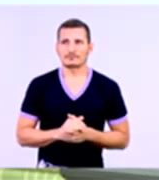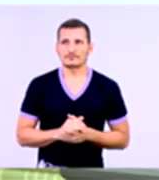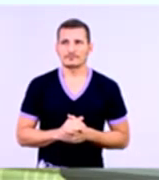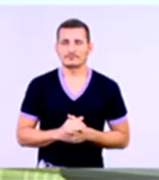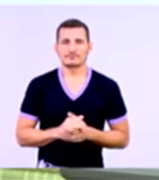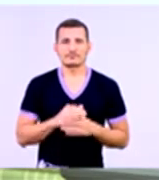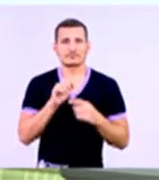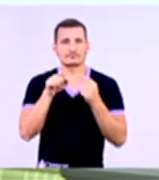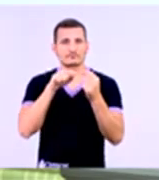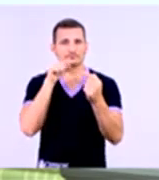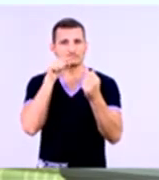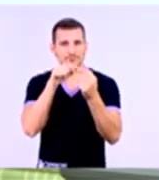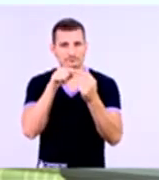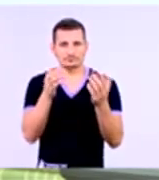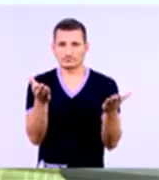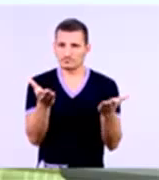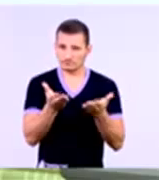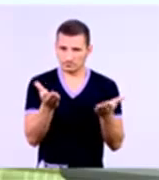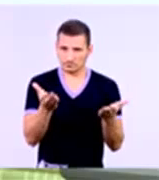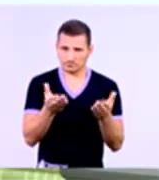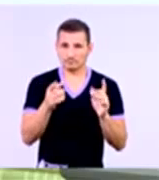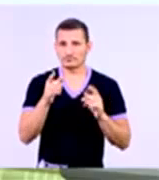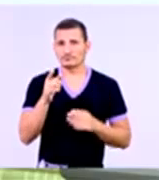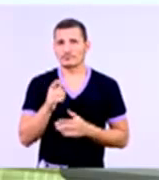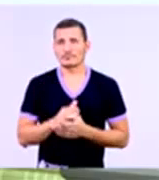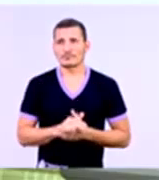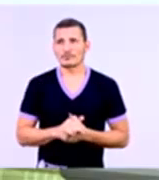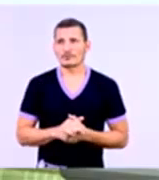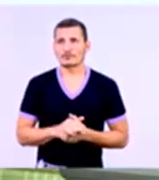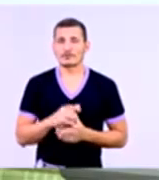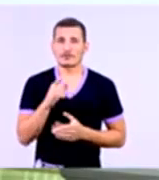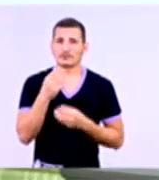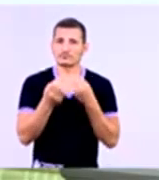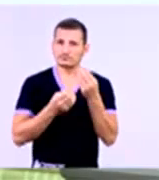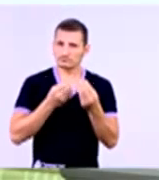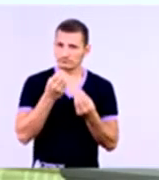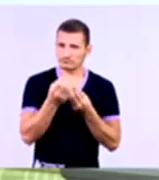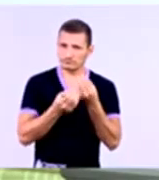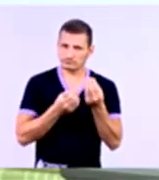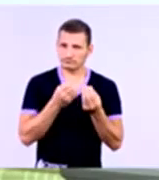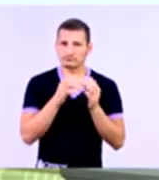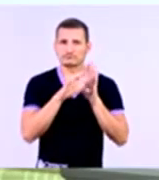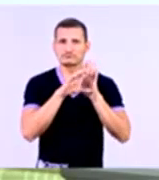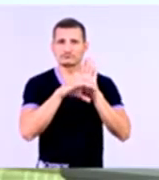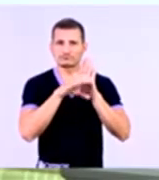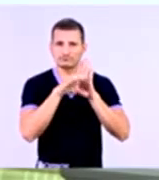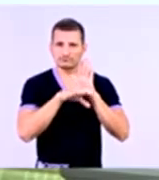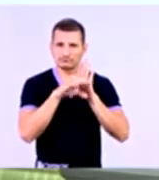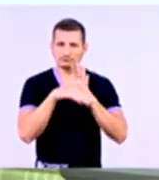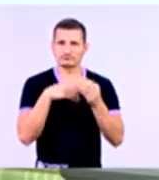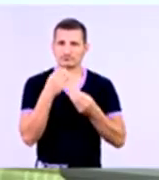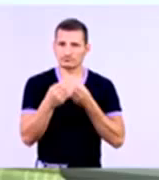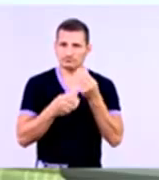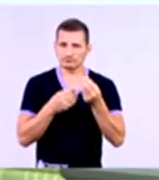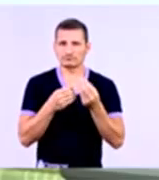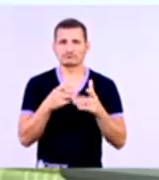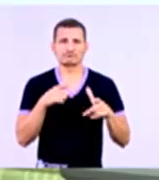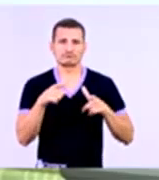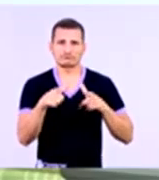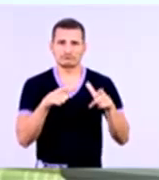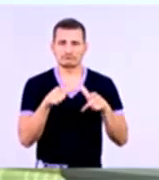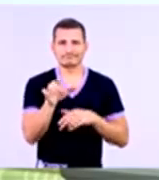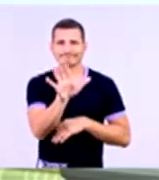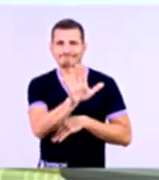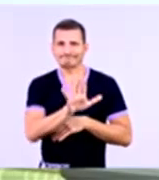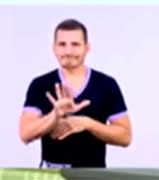nosso objetivo de hoje, então, é traçar de forma conceitual como trabalhar com interface visual.